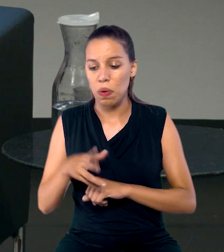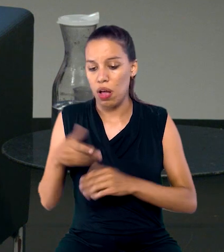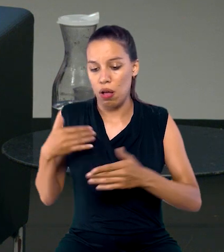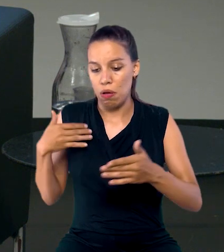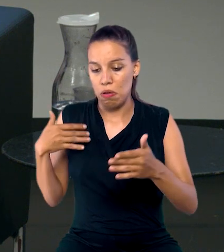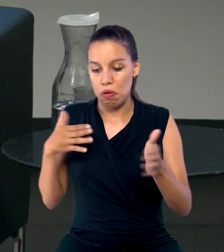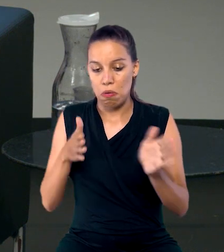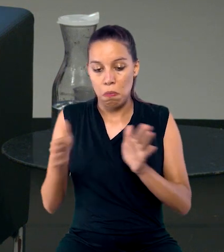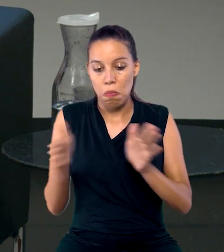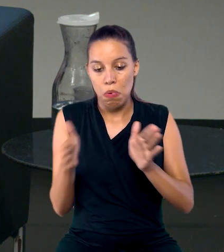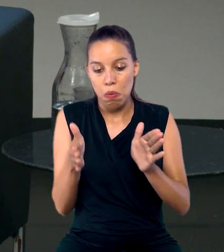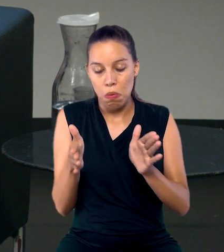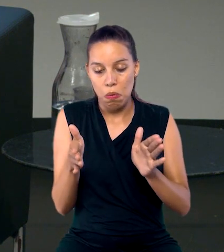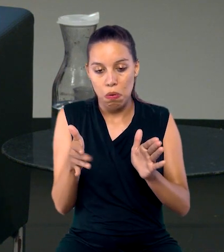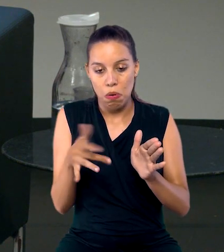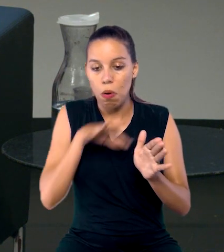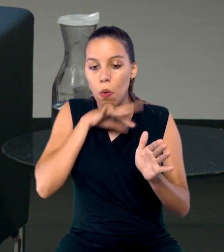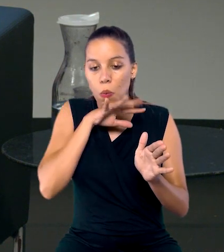uma fase.